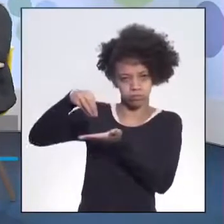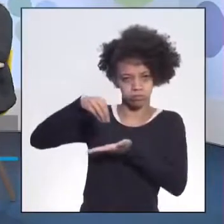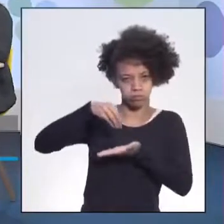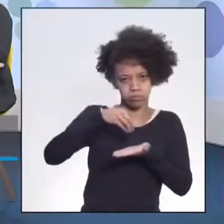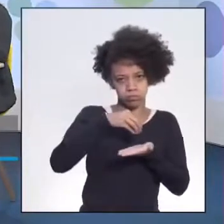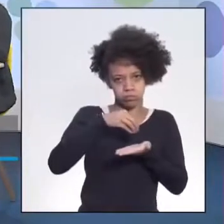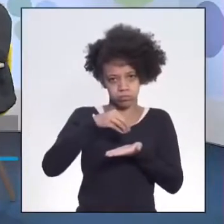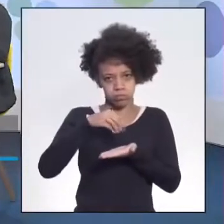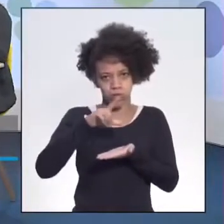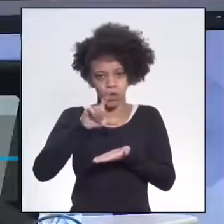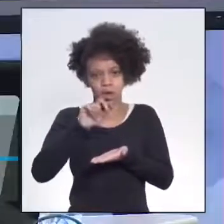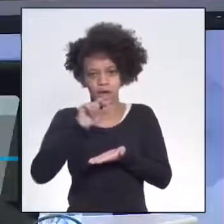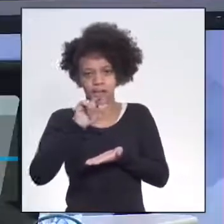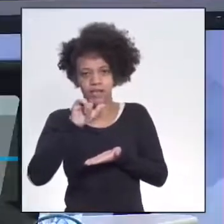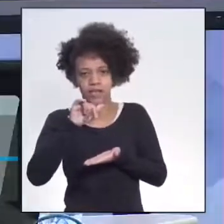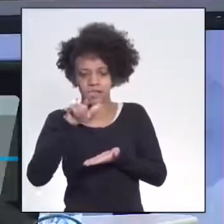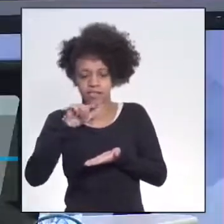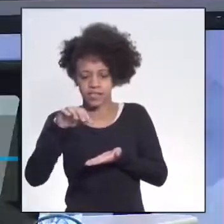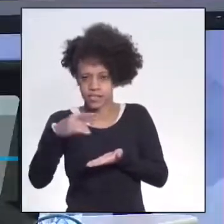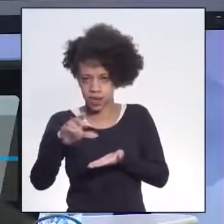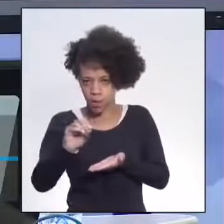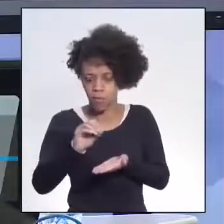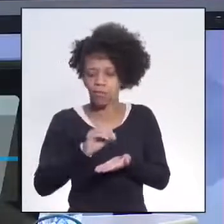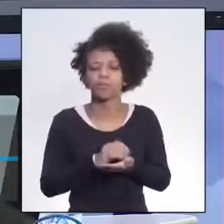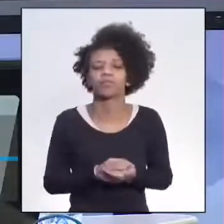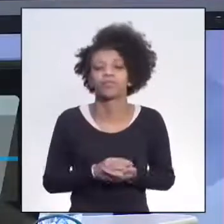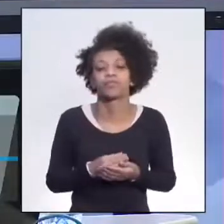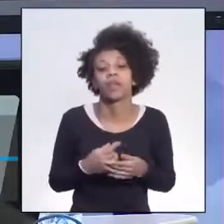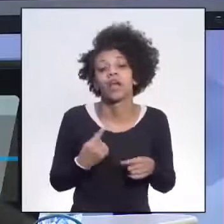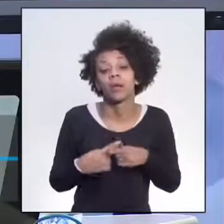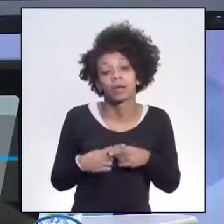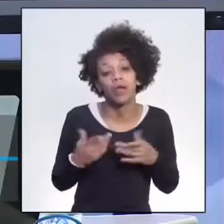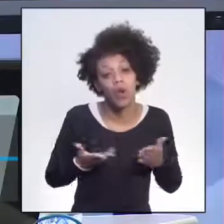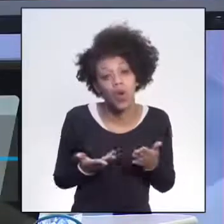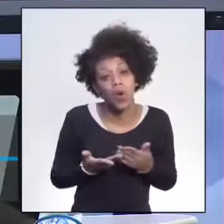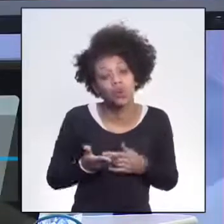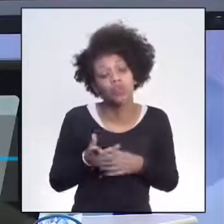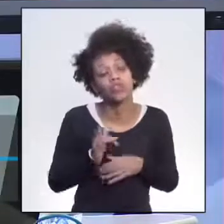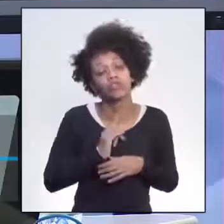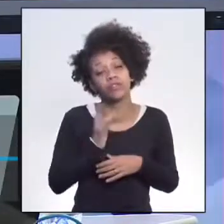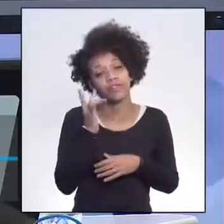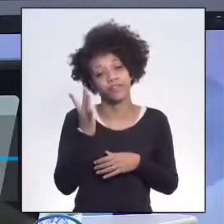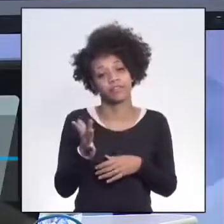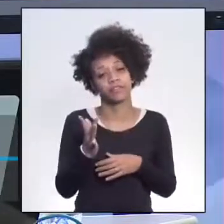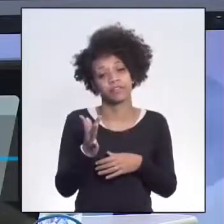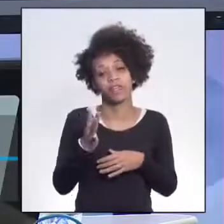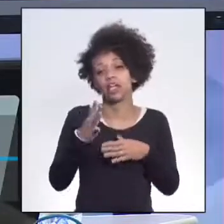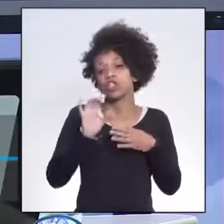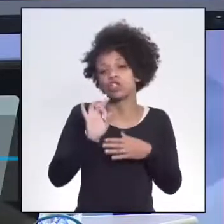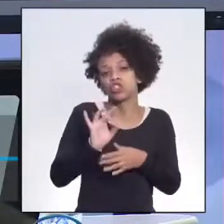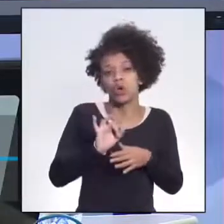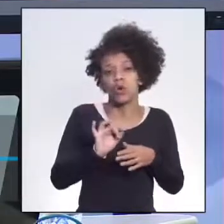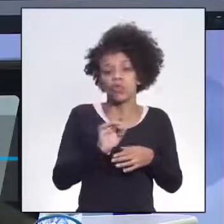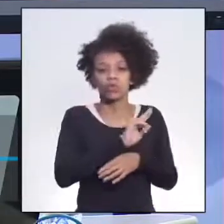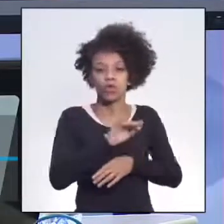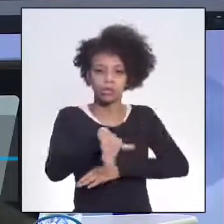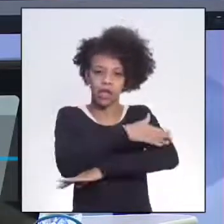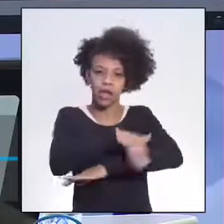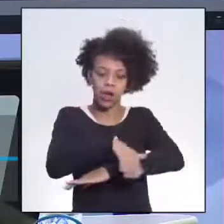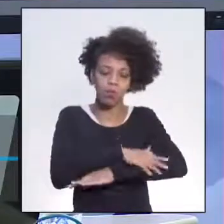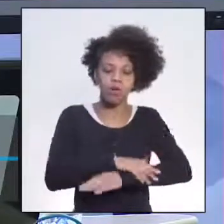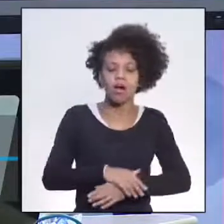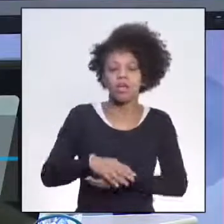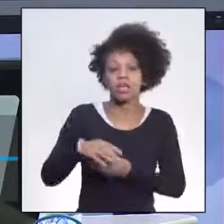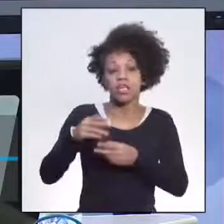para utilização de mapas, até mesmo porque hoje, né, a gente tem essa facilidade de somente colocar o endereço e o aplicativo ele